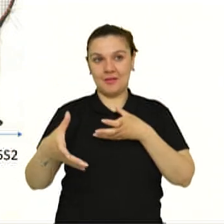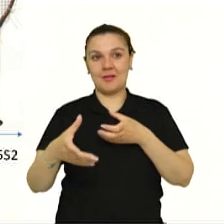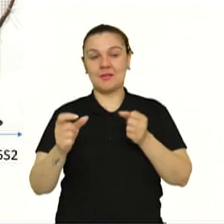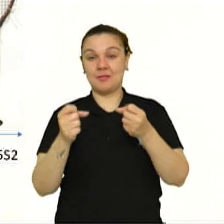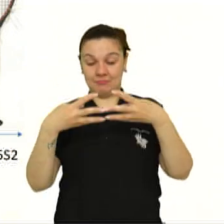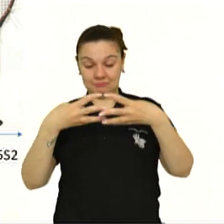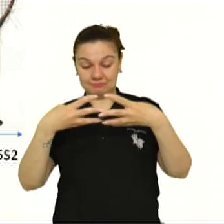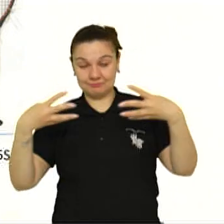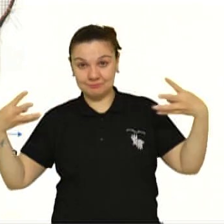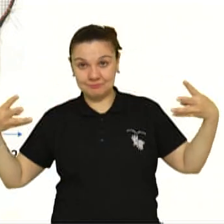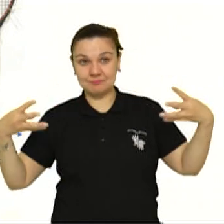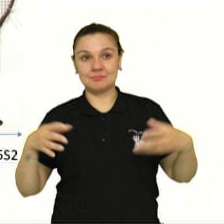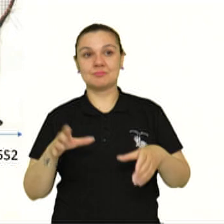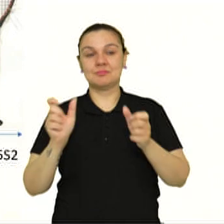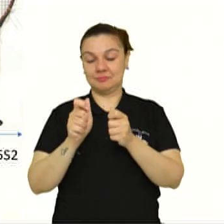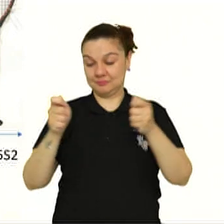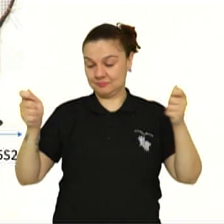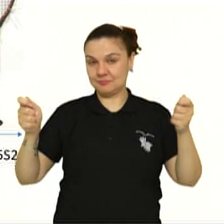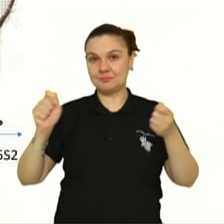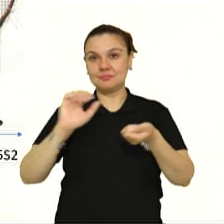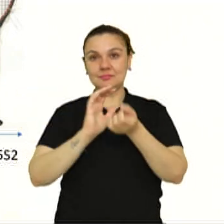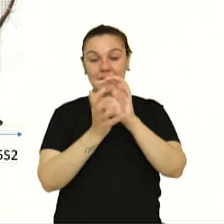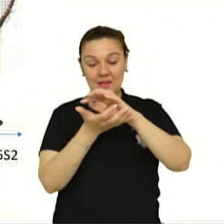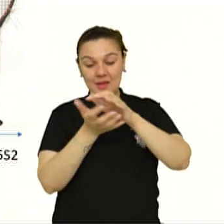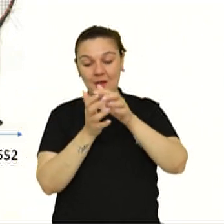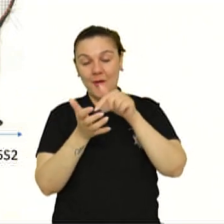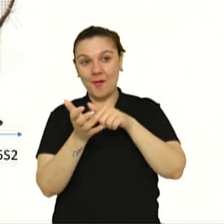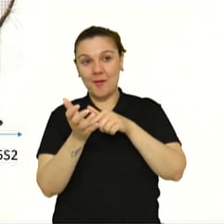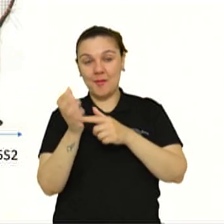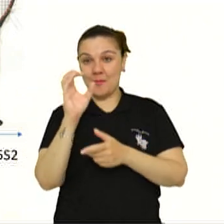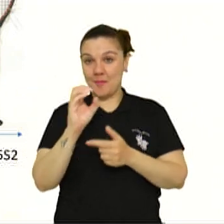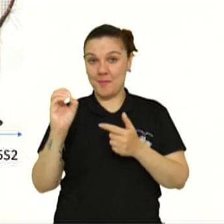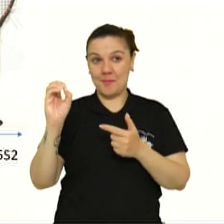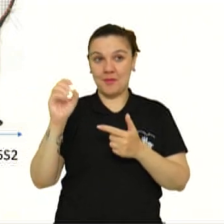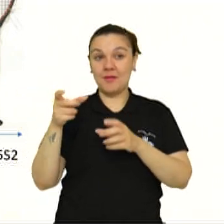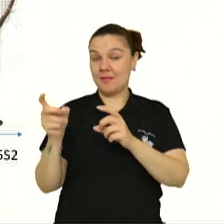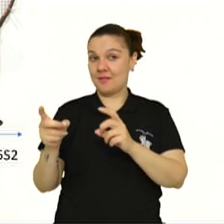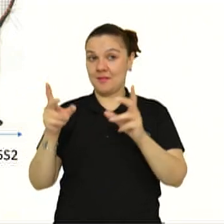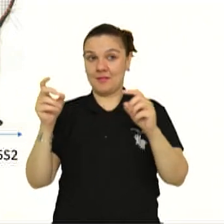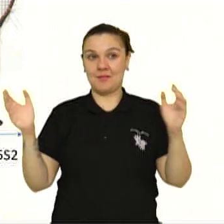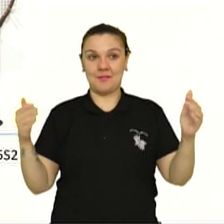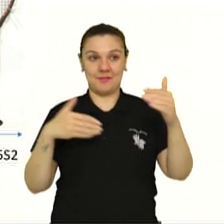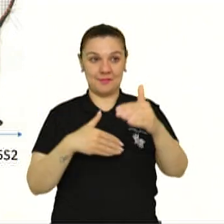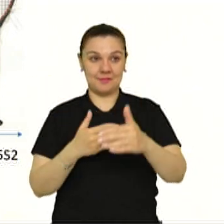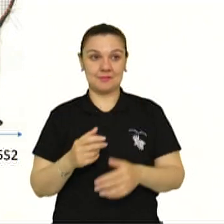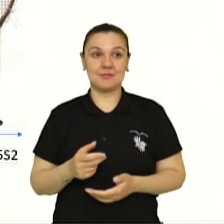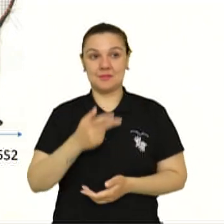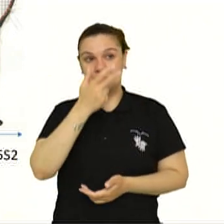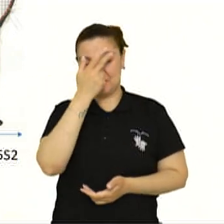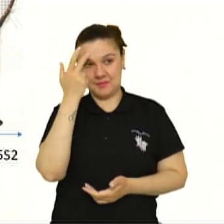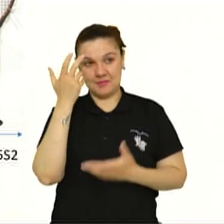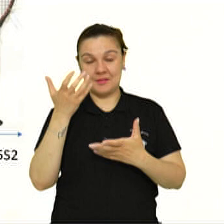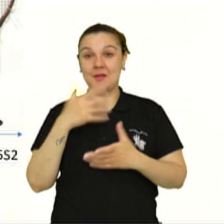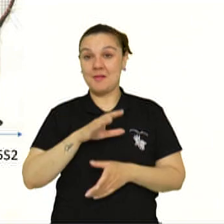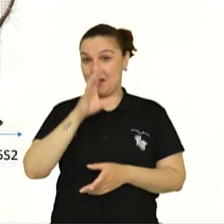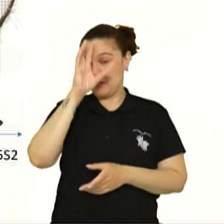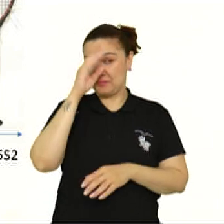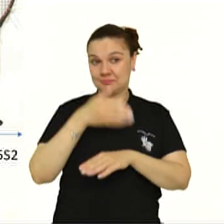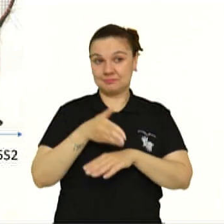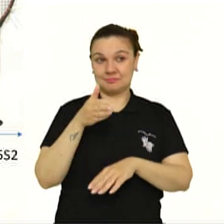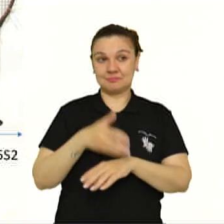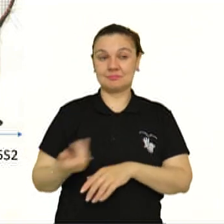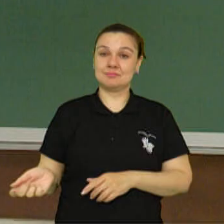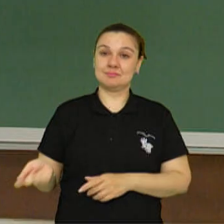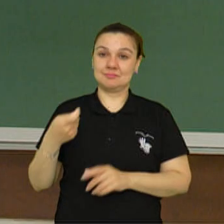a rede, né, a armação para a rede e a bola. Tá? Então, essas caixas eram vendidas para as pessoas que queriam participar,